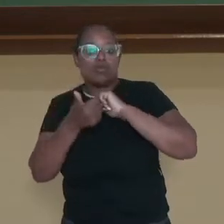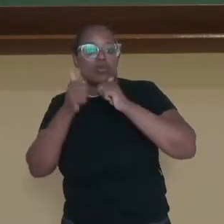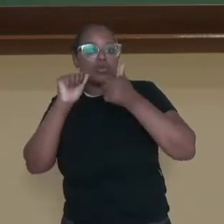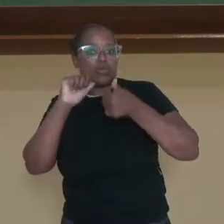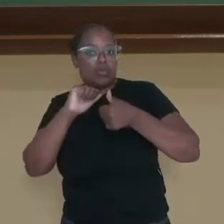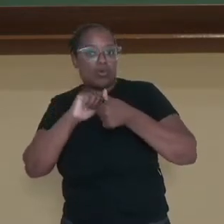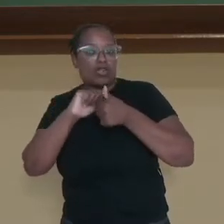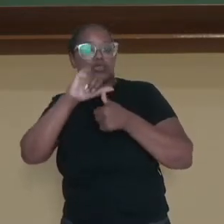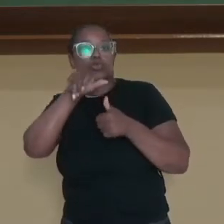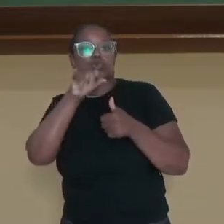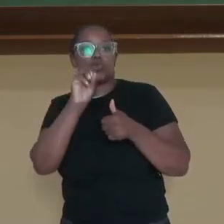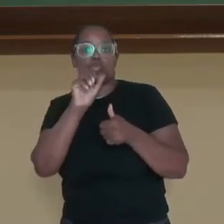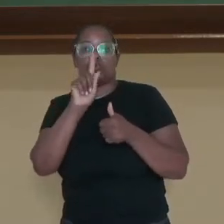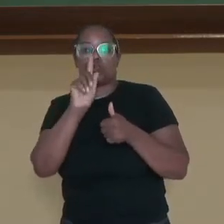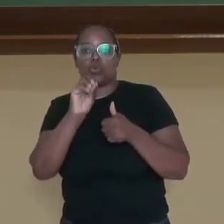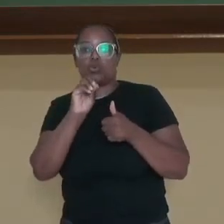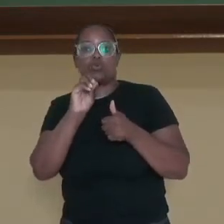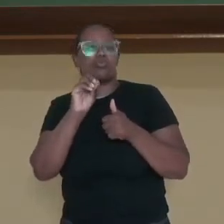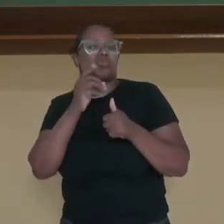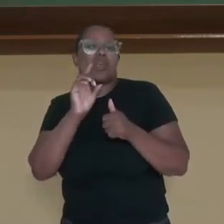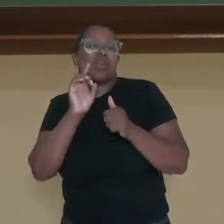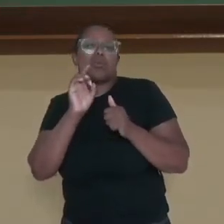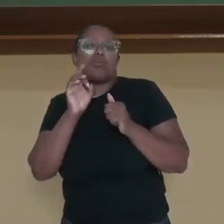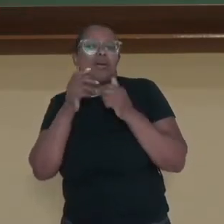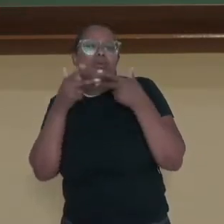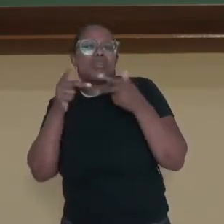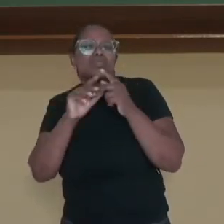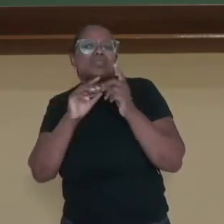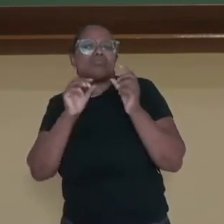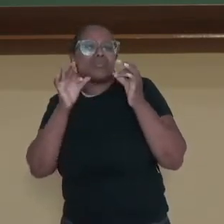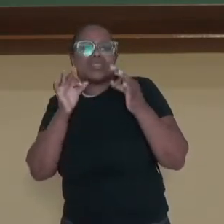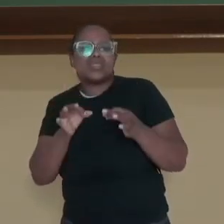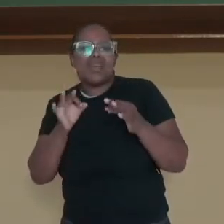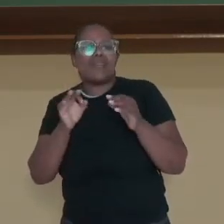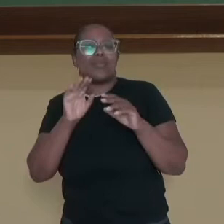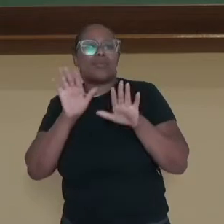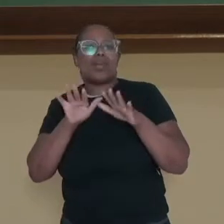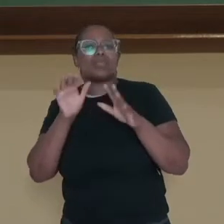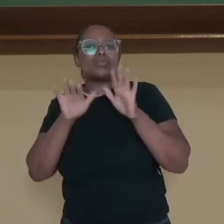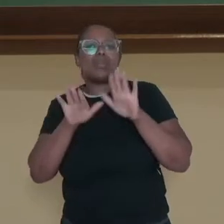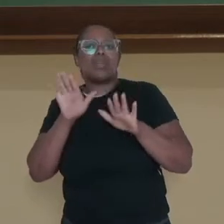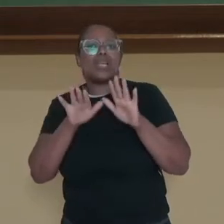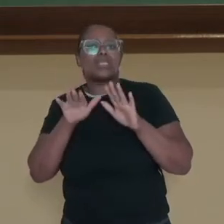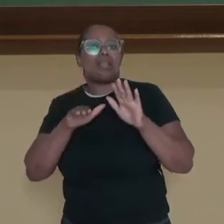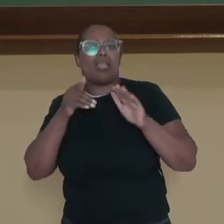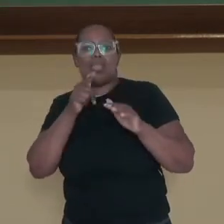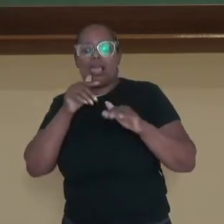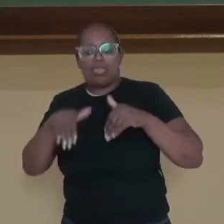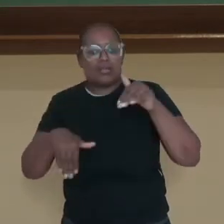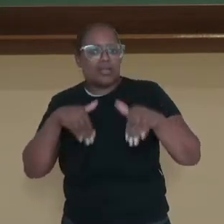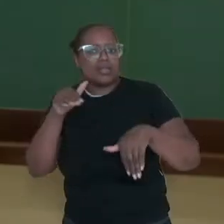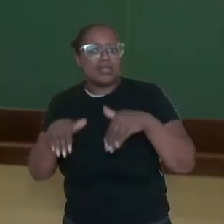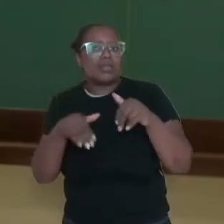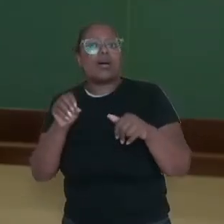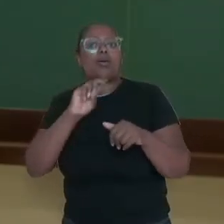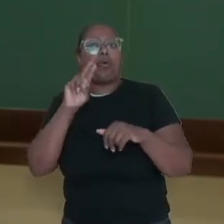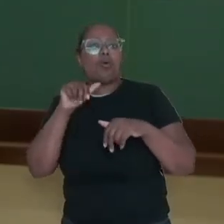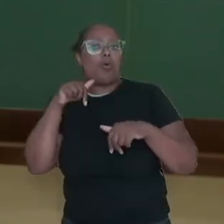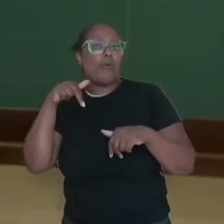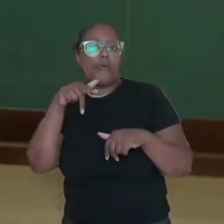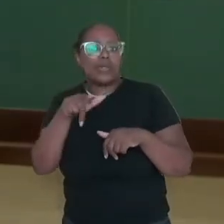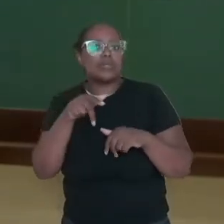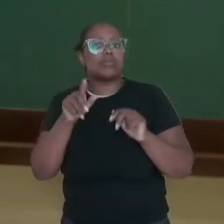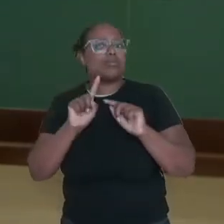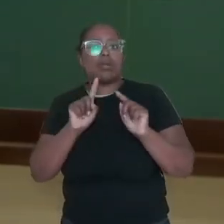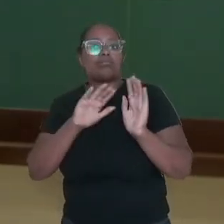estar exatamente relacionado a um esporte específico, tá? Pode ou não, tá bom? Vamos entender isso melhor? Então olha